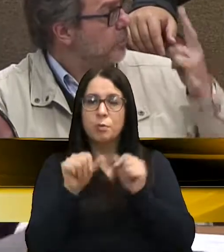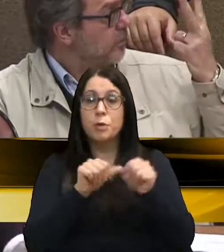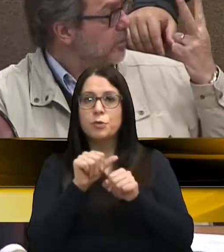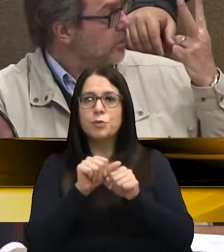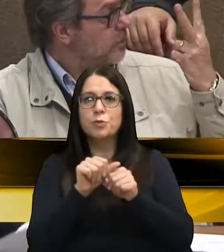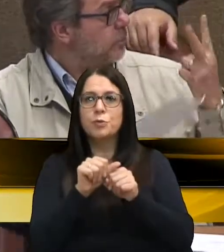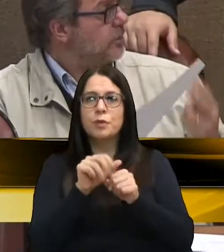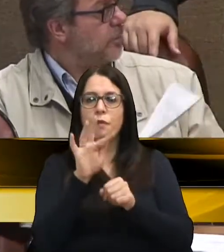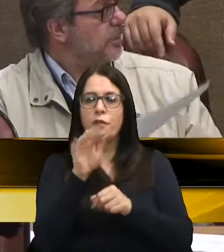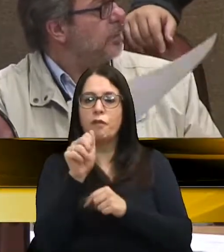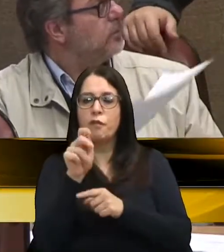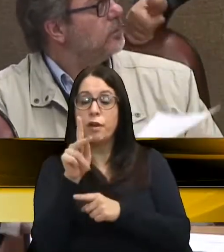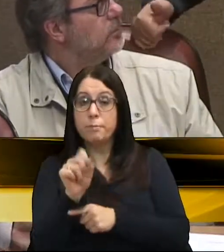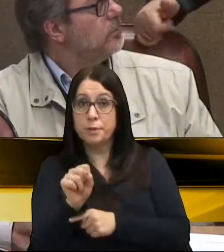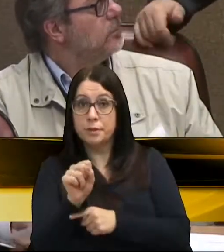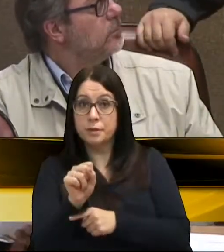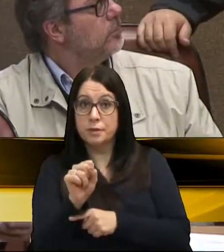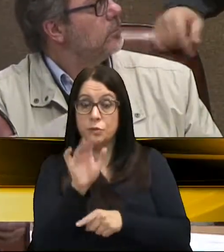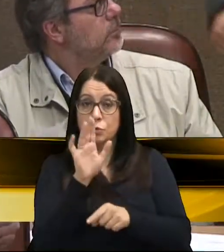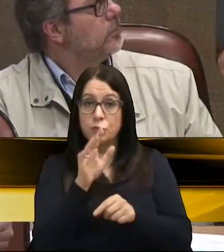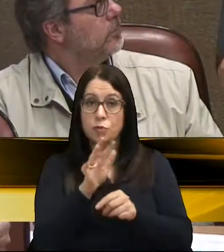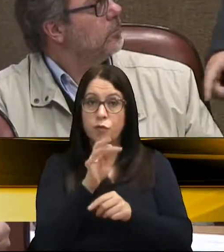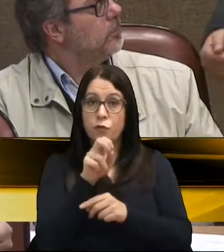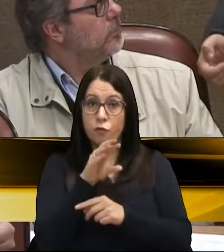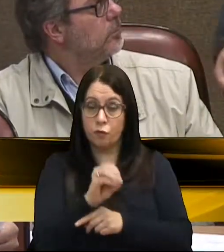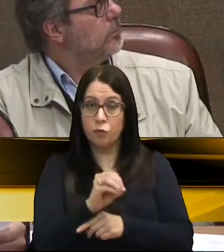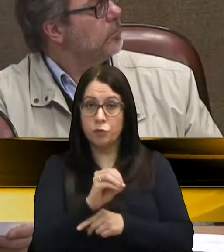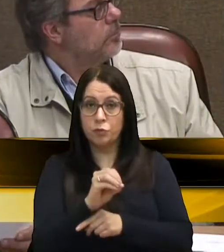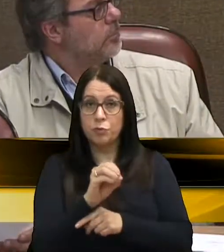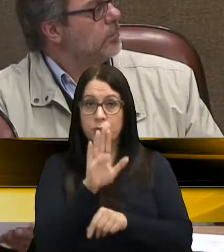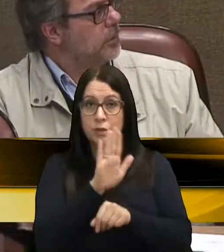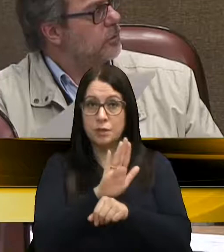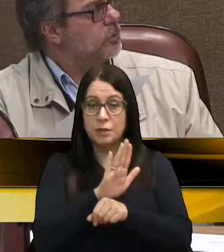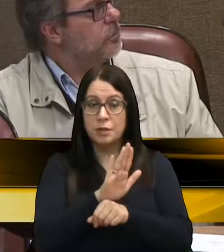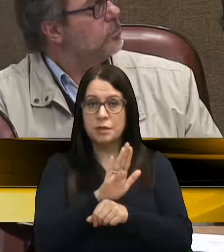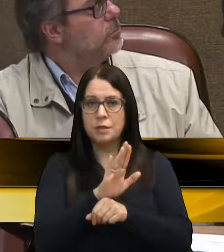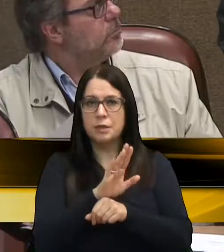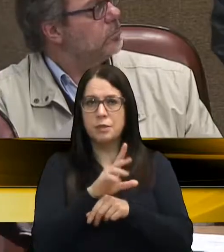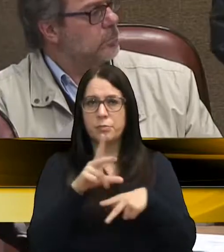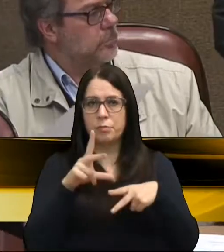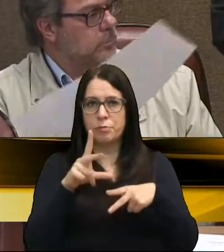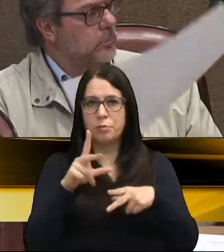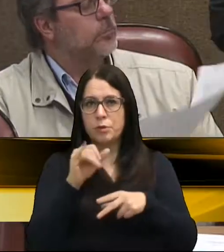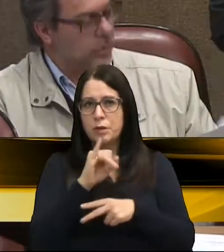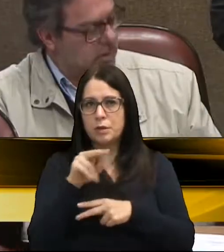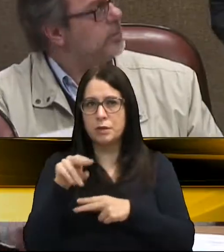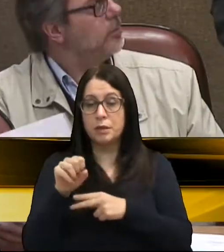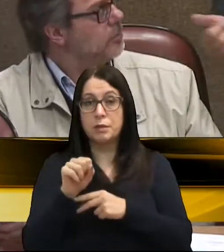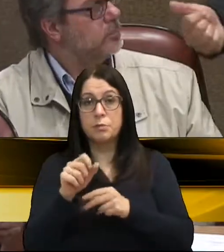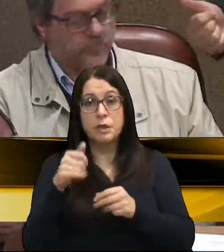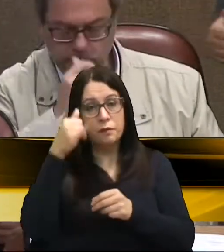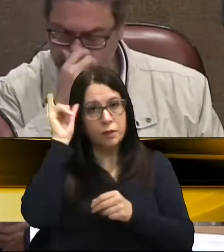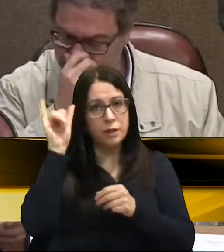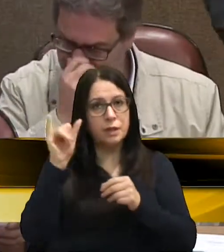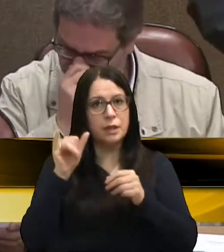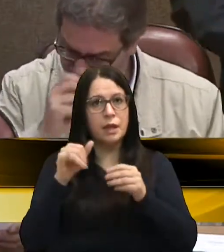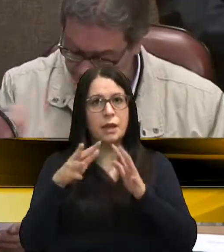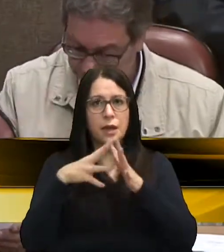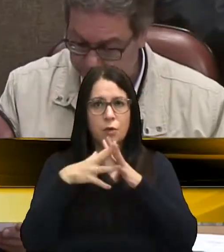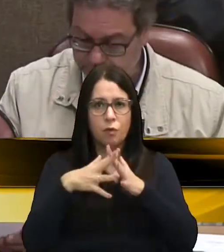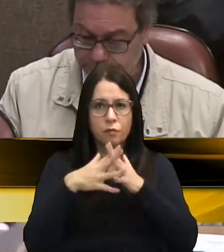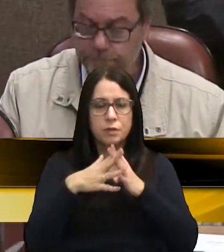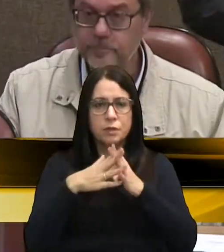do FAPES, do Fundo de Assistência e Previdência Social, com o objetivo de evitar o colapso do sistema